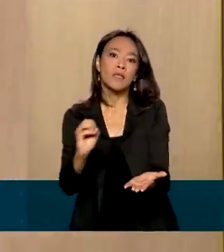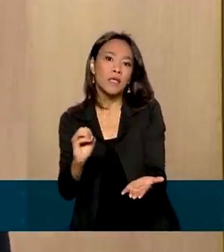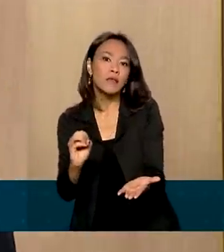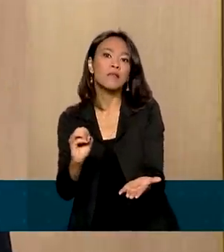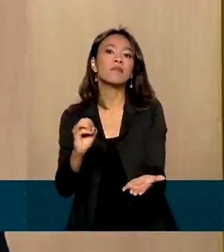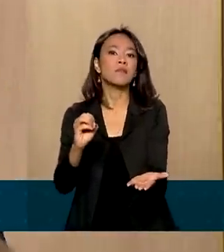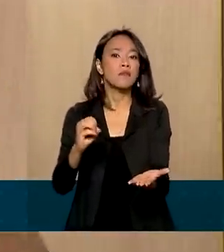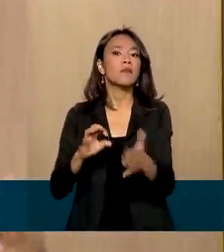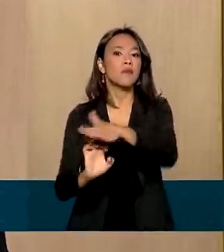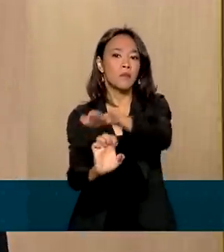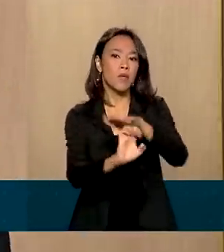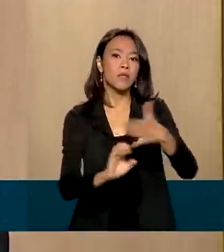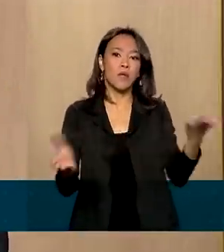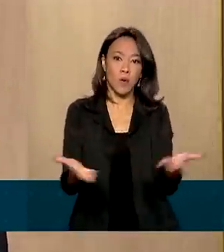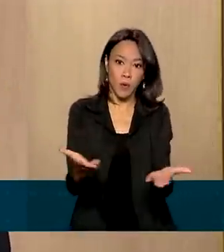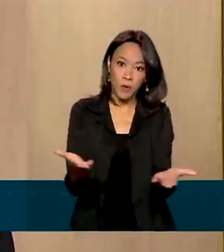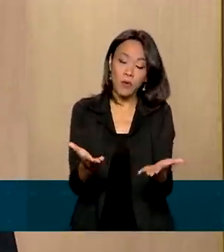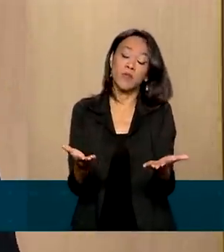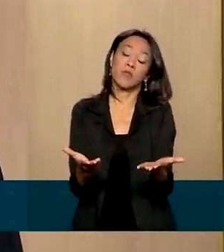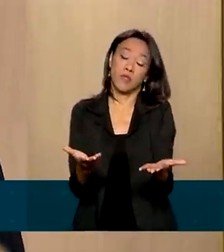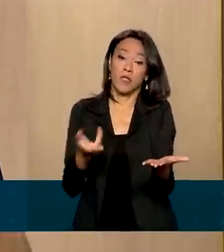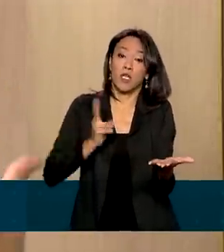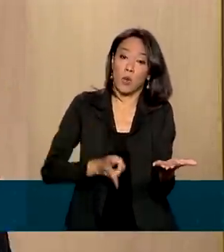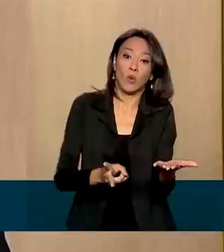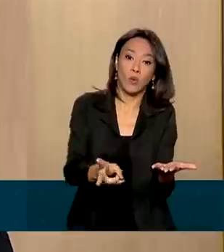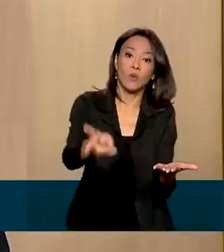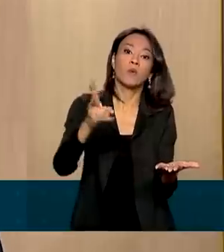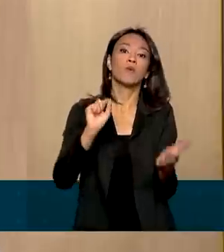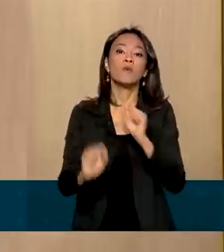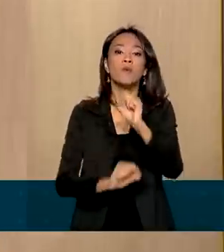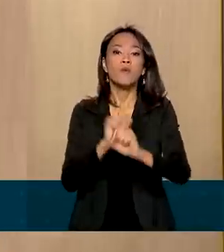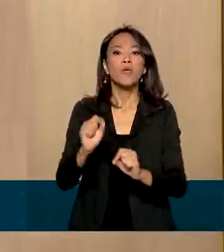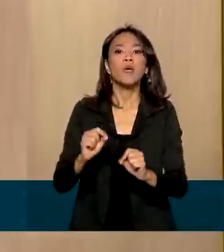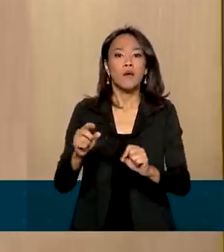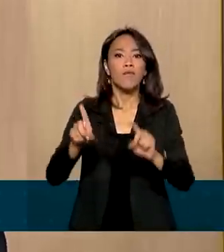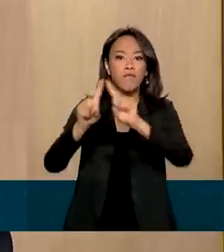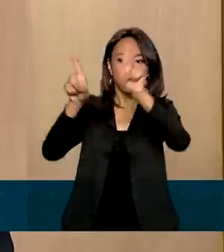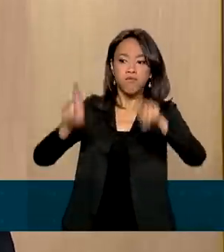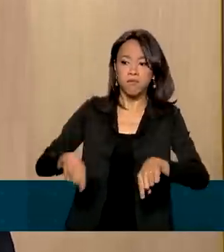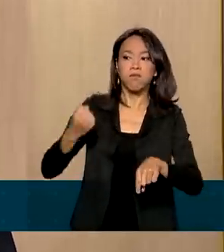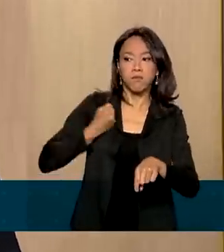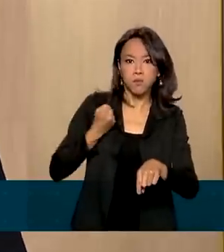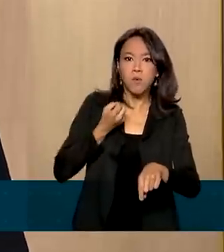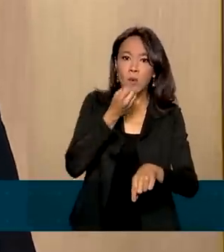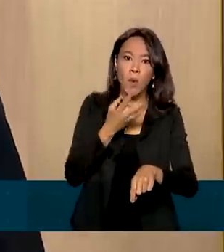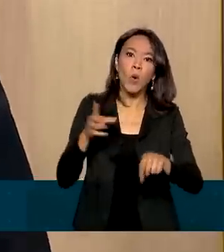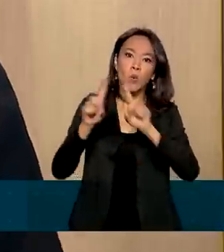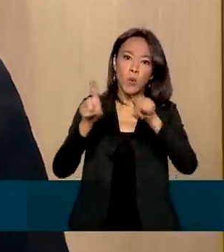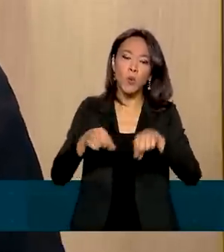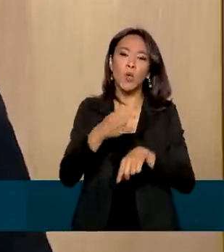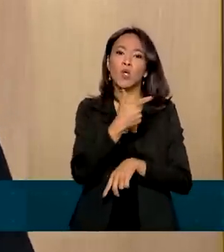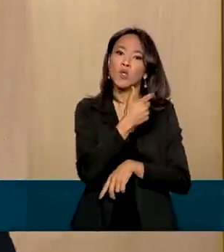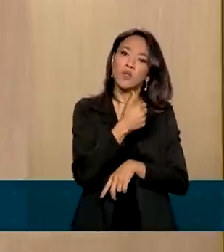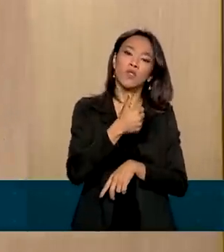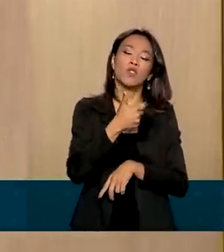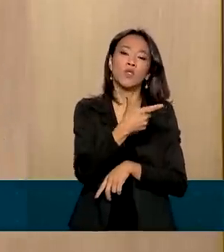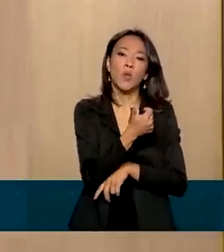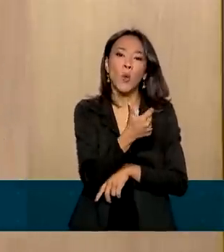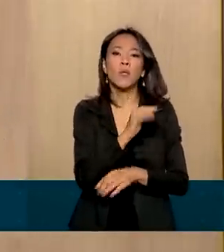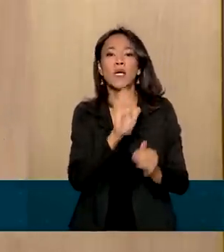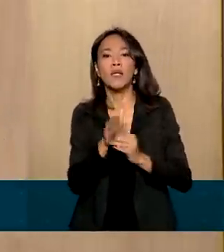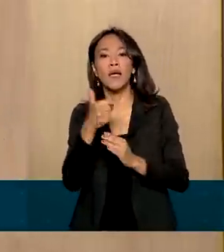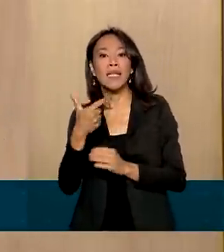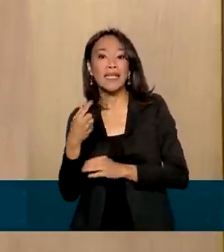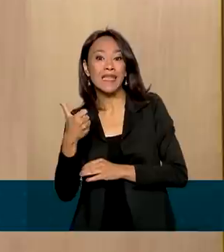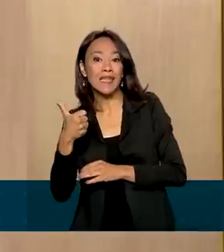empresas hoje e embora continue a manter um grande número de funcionários estimados em torno de 12 a 13 mil